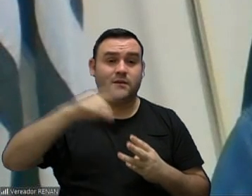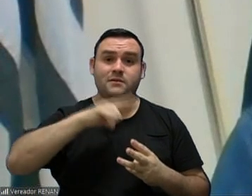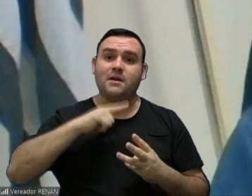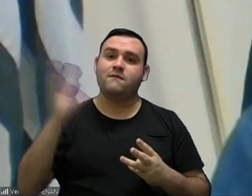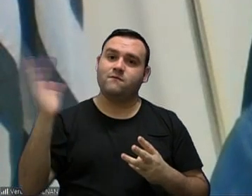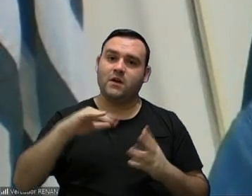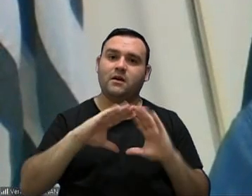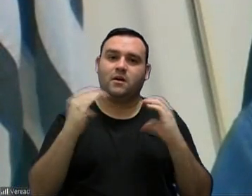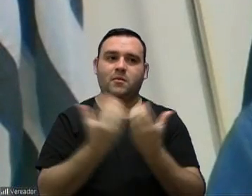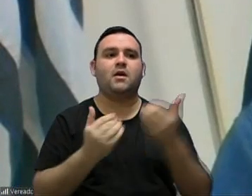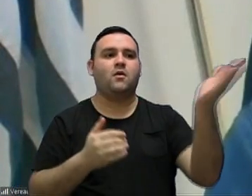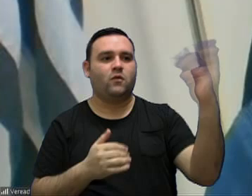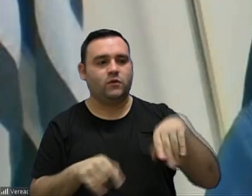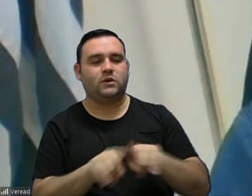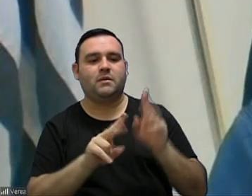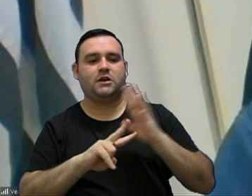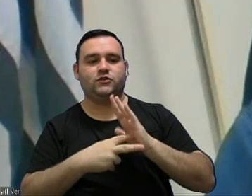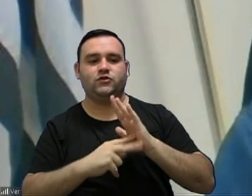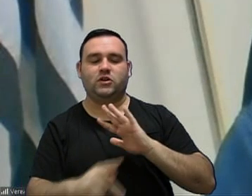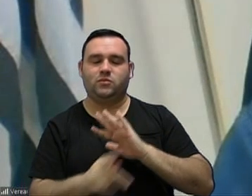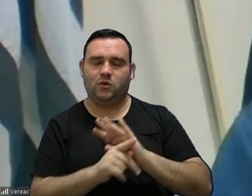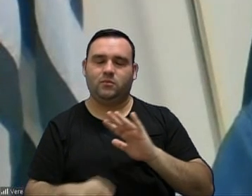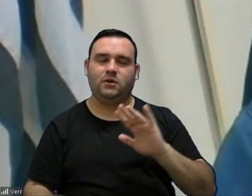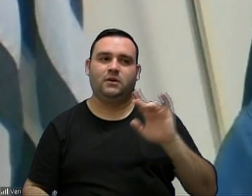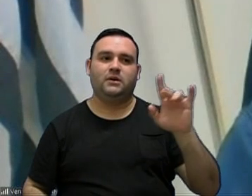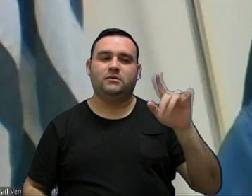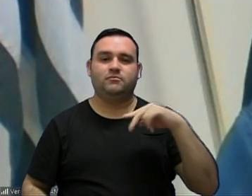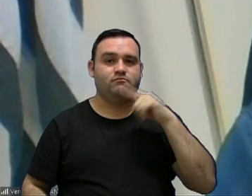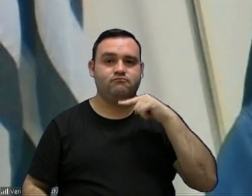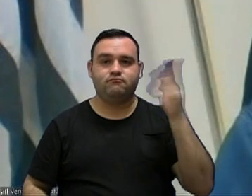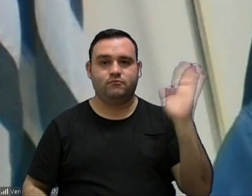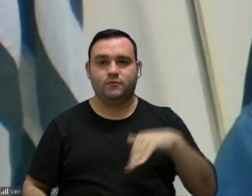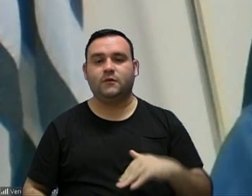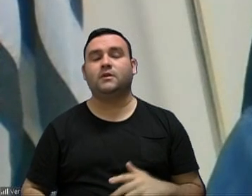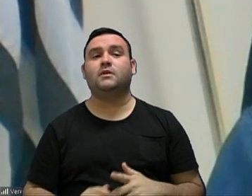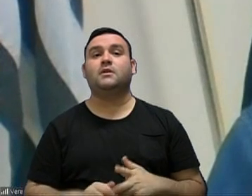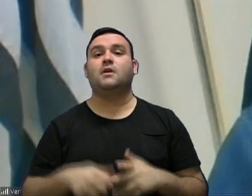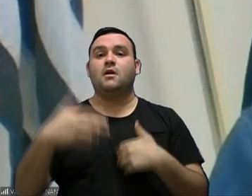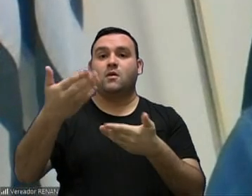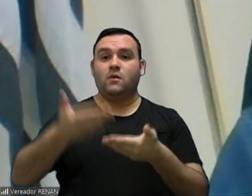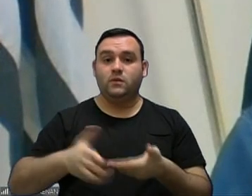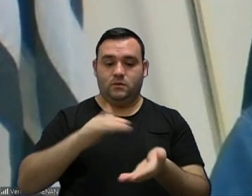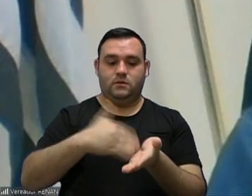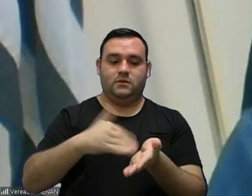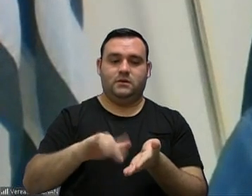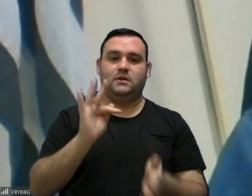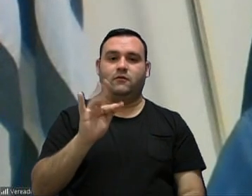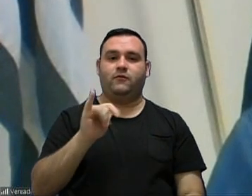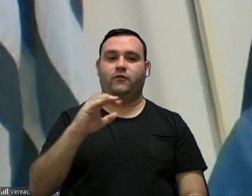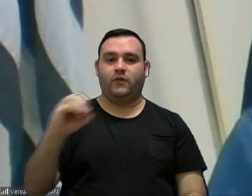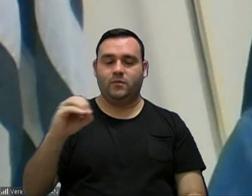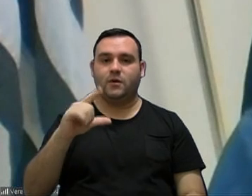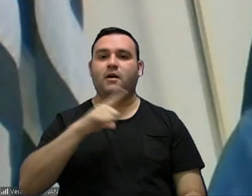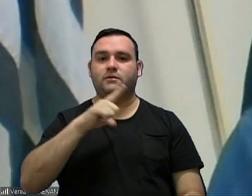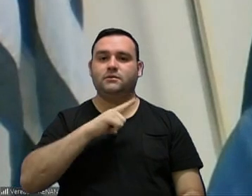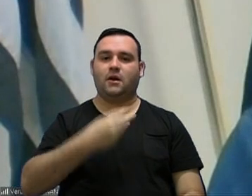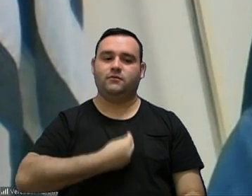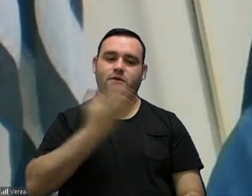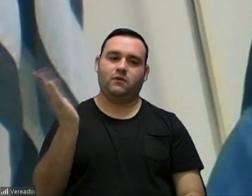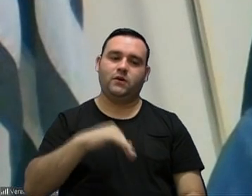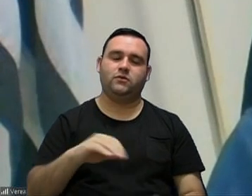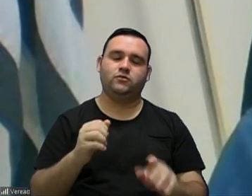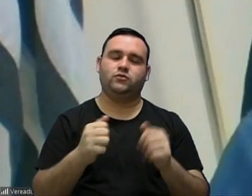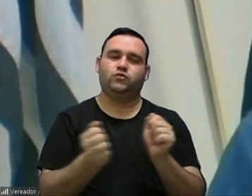estiveram aqui, convidamos também o sindicato não pôde estar presente, convidamos o secretário Fábio esteve